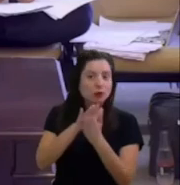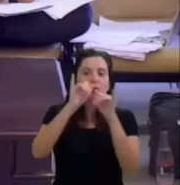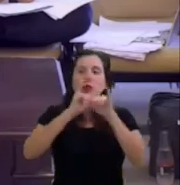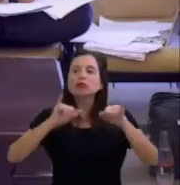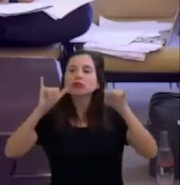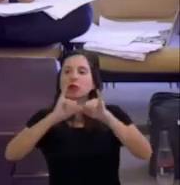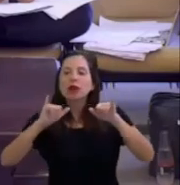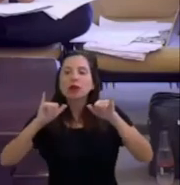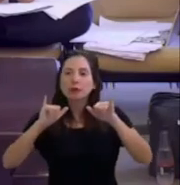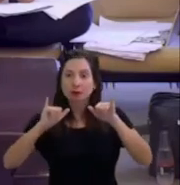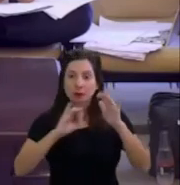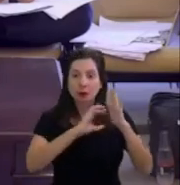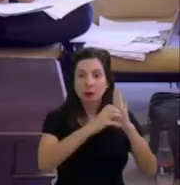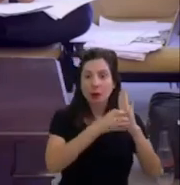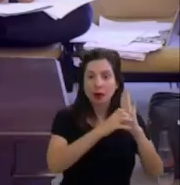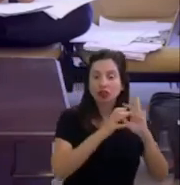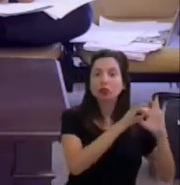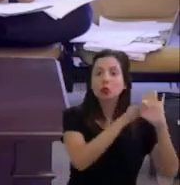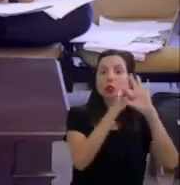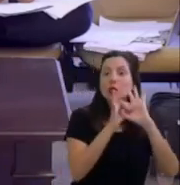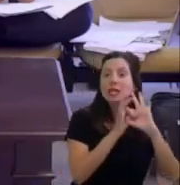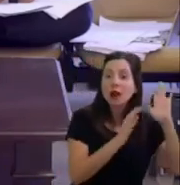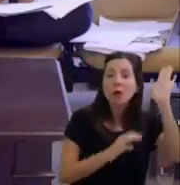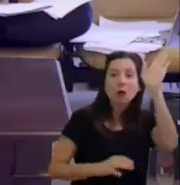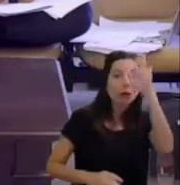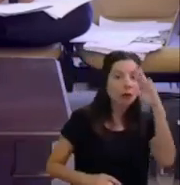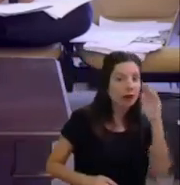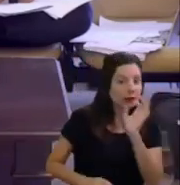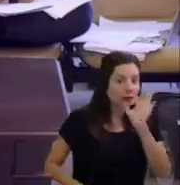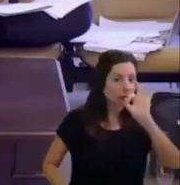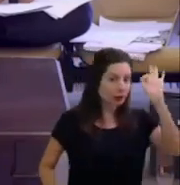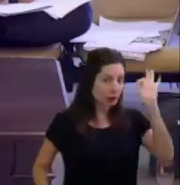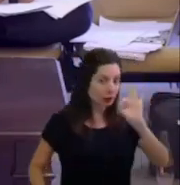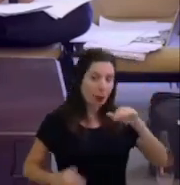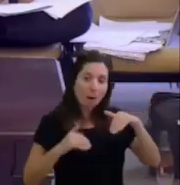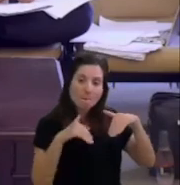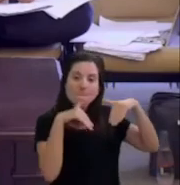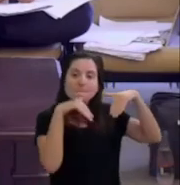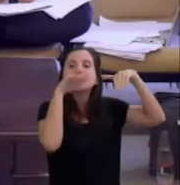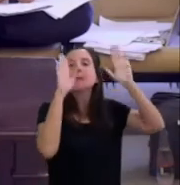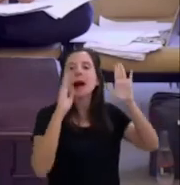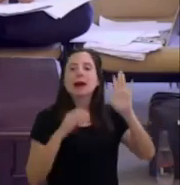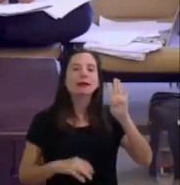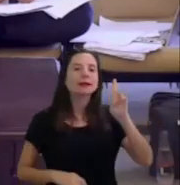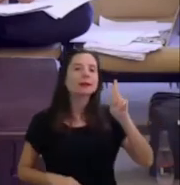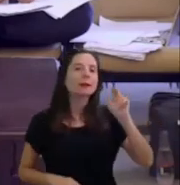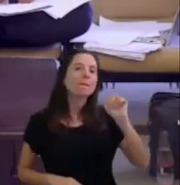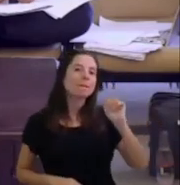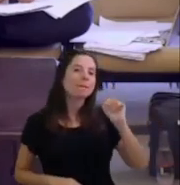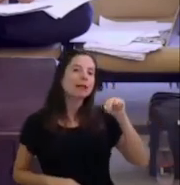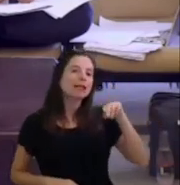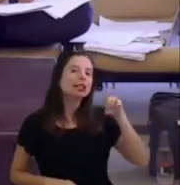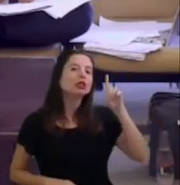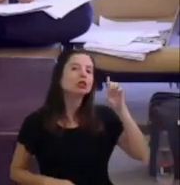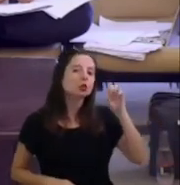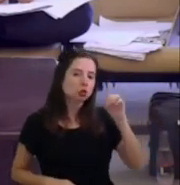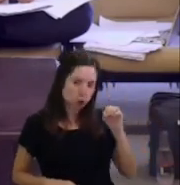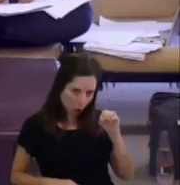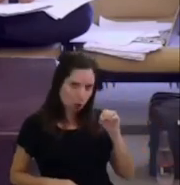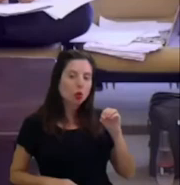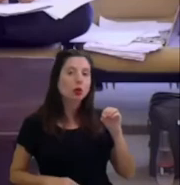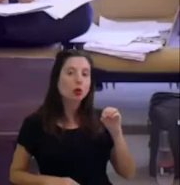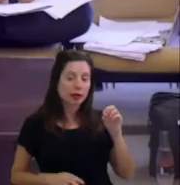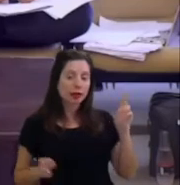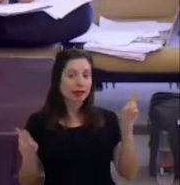União Brasil, ainda que se considere o percentual mais brando de 30% e não de 10%, de gastos em relação ao gasto do